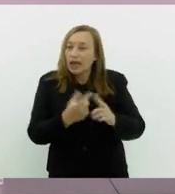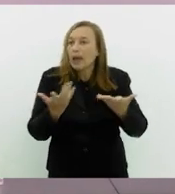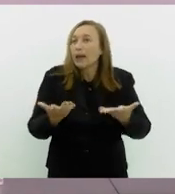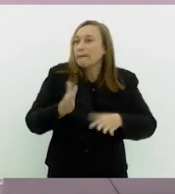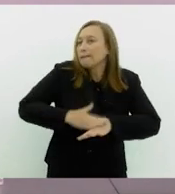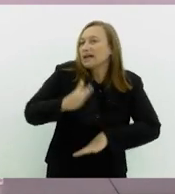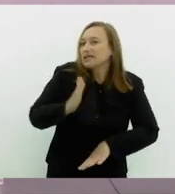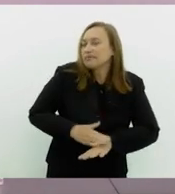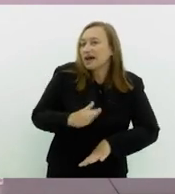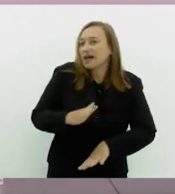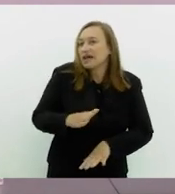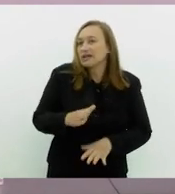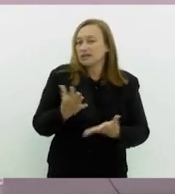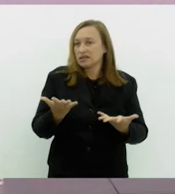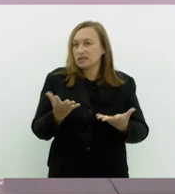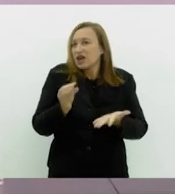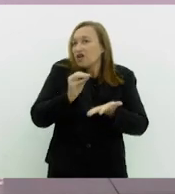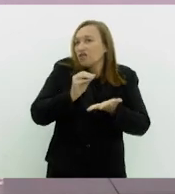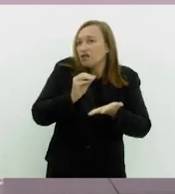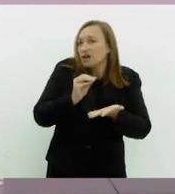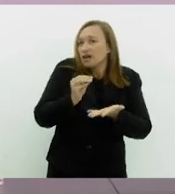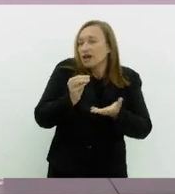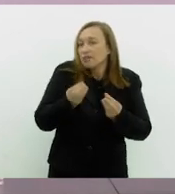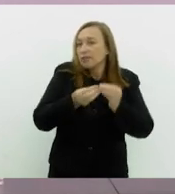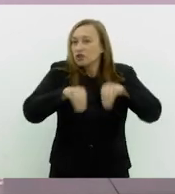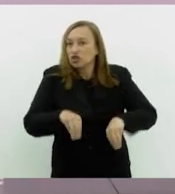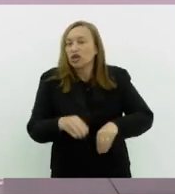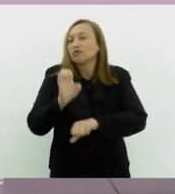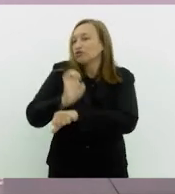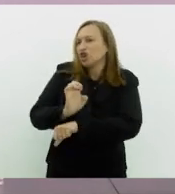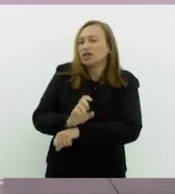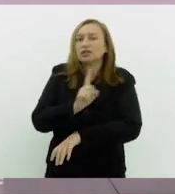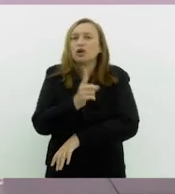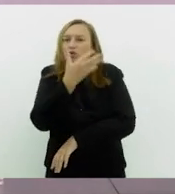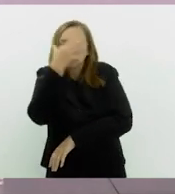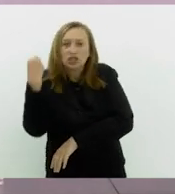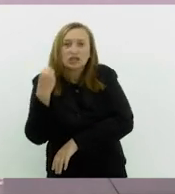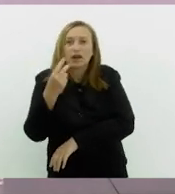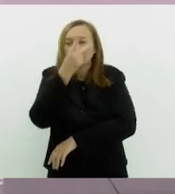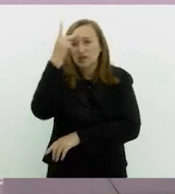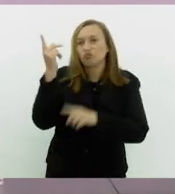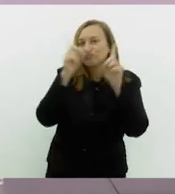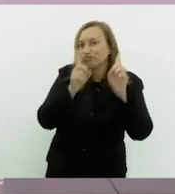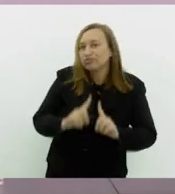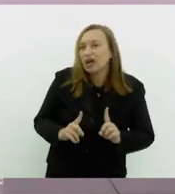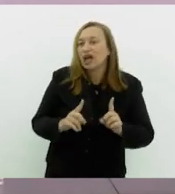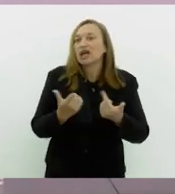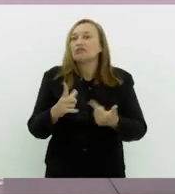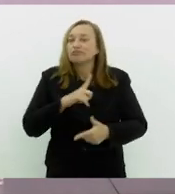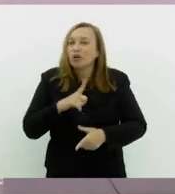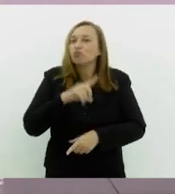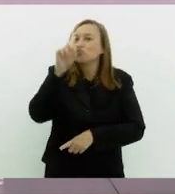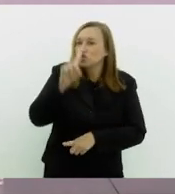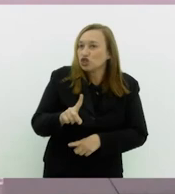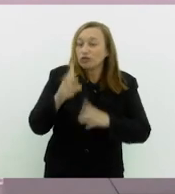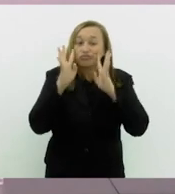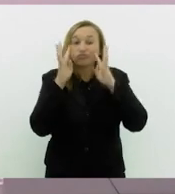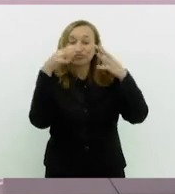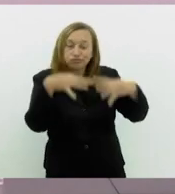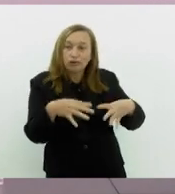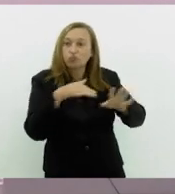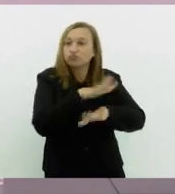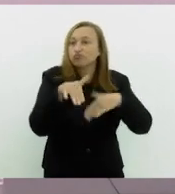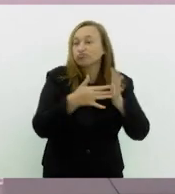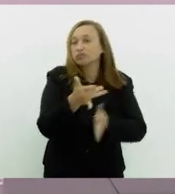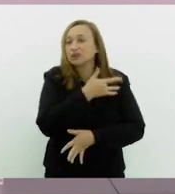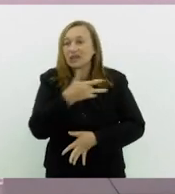mais negligenciados pelo próprio Estado. Não podemos esquecer das pessoas com deficiência, que têm o direito de atenção integral à